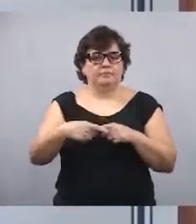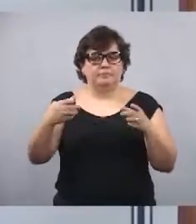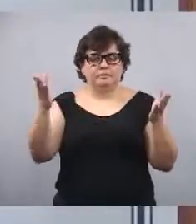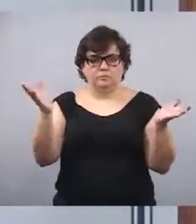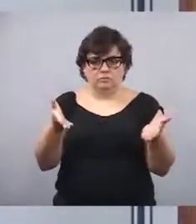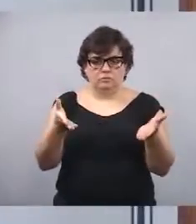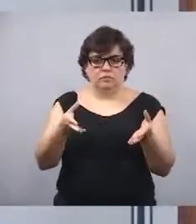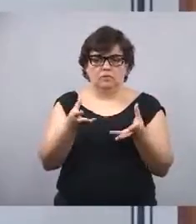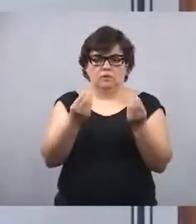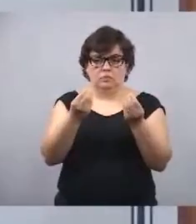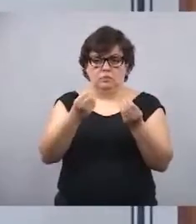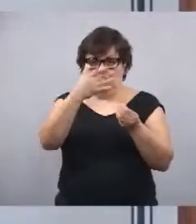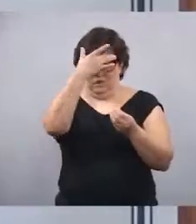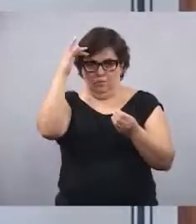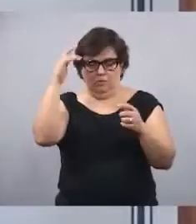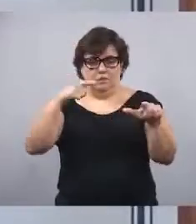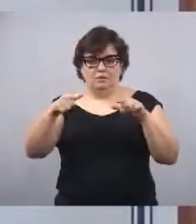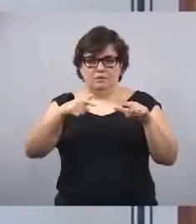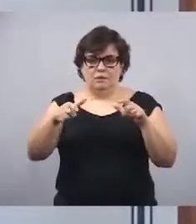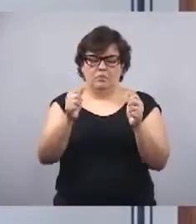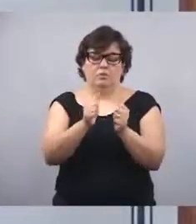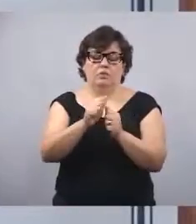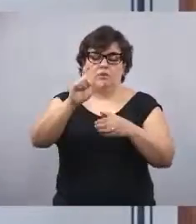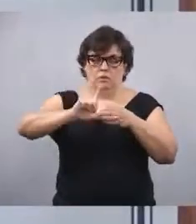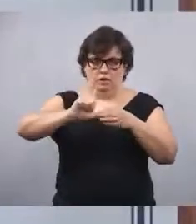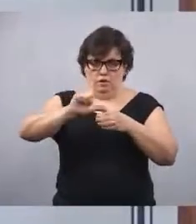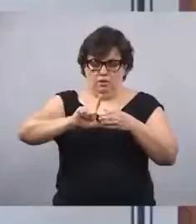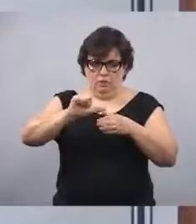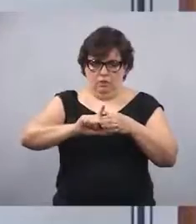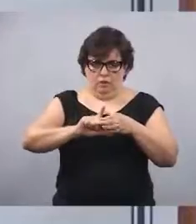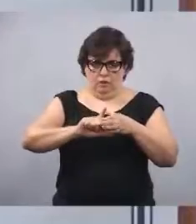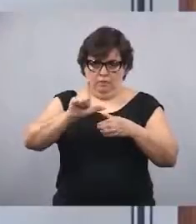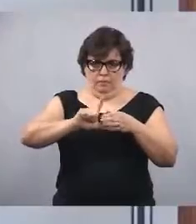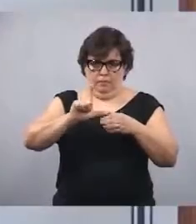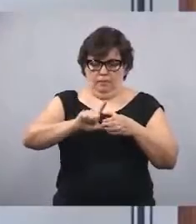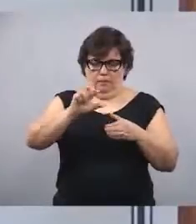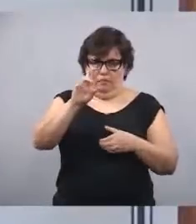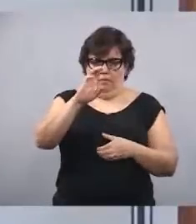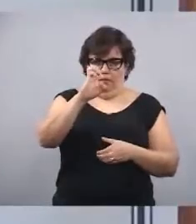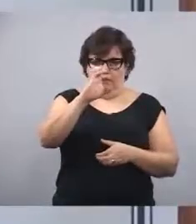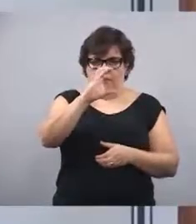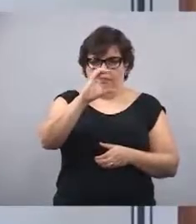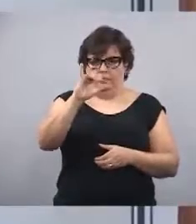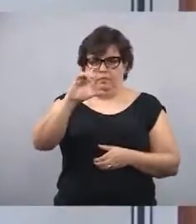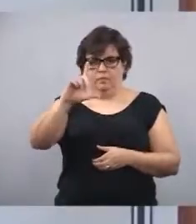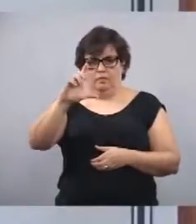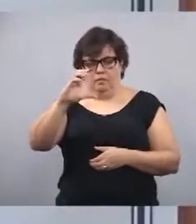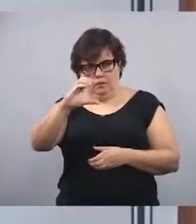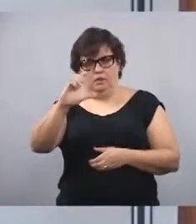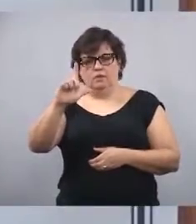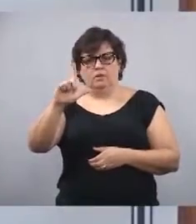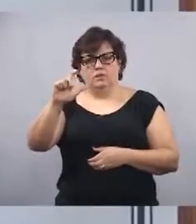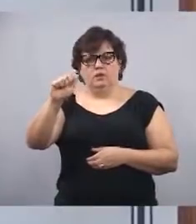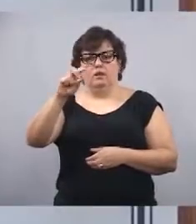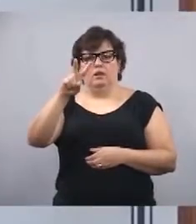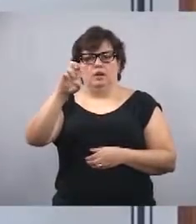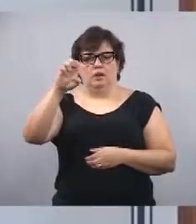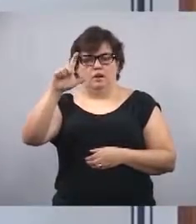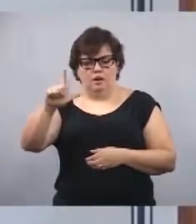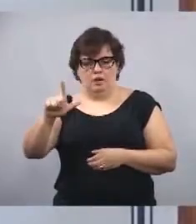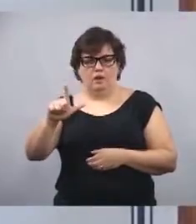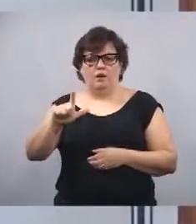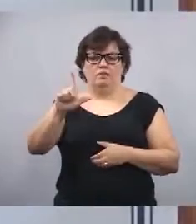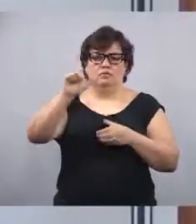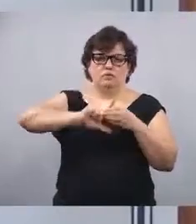orgânico, mas a gente fala do lixo reciclável, do entulho de construção civil, do lixo